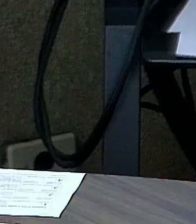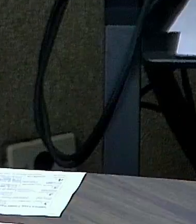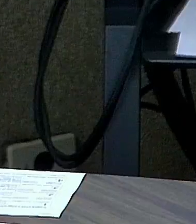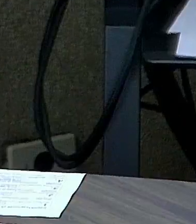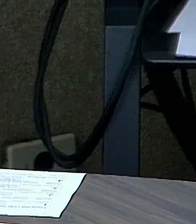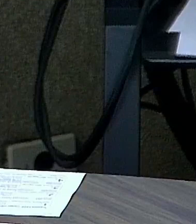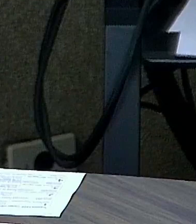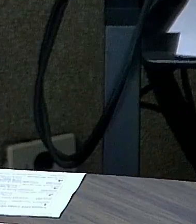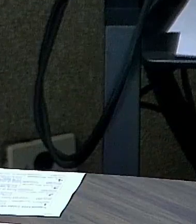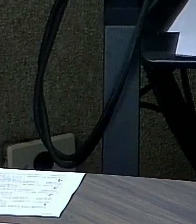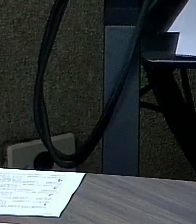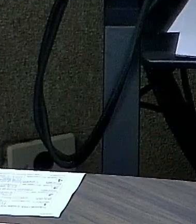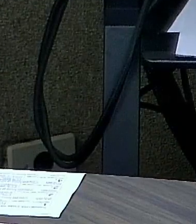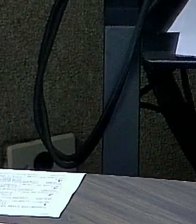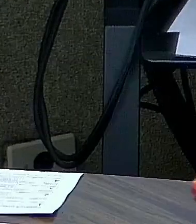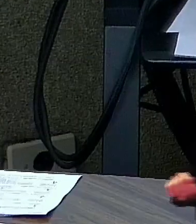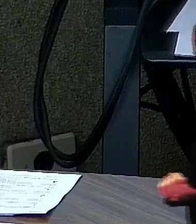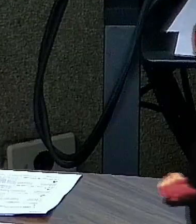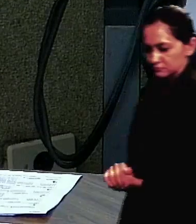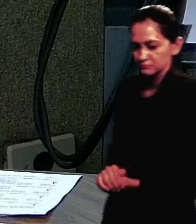a todos e a todas,